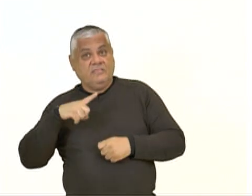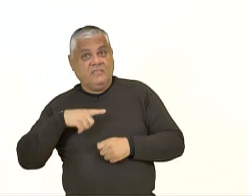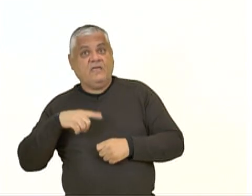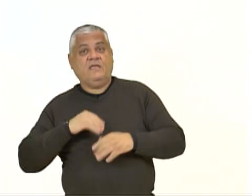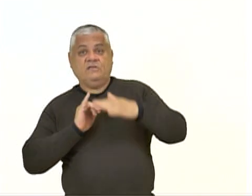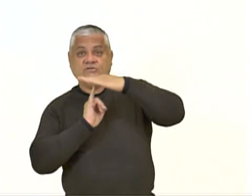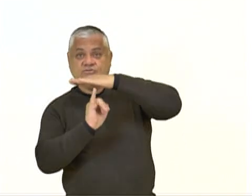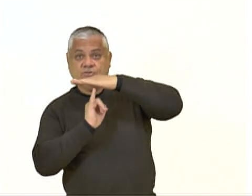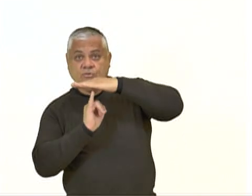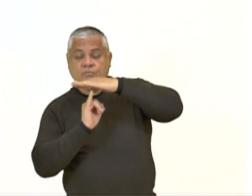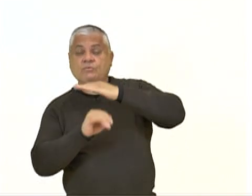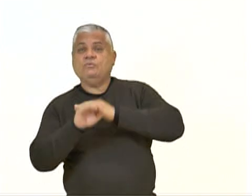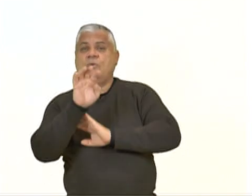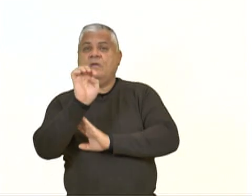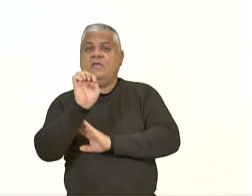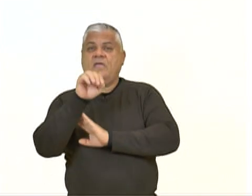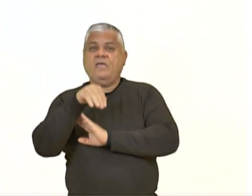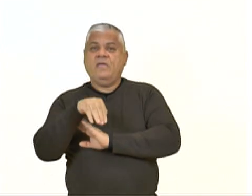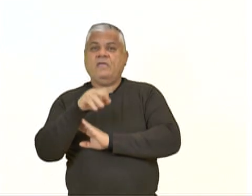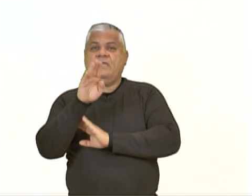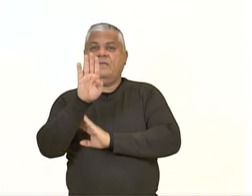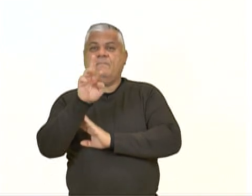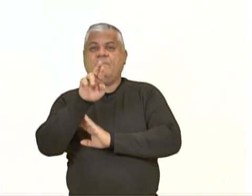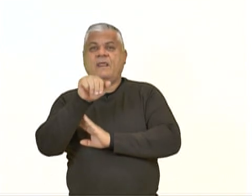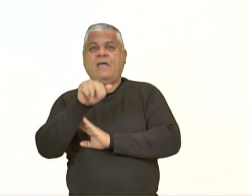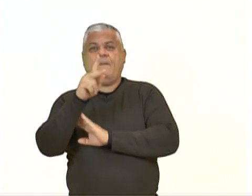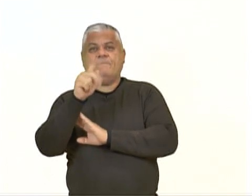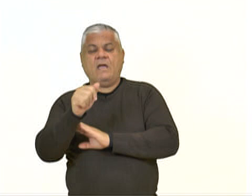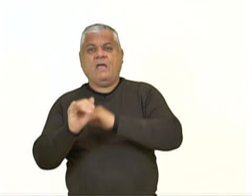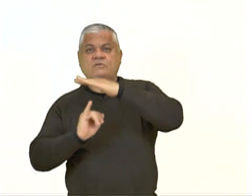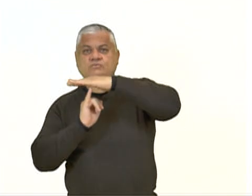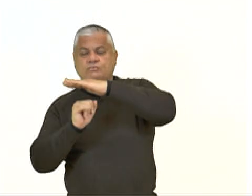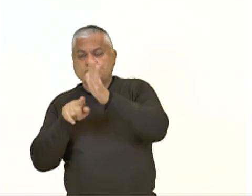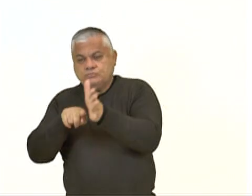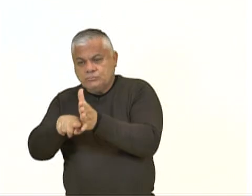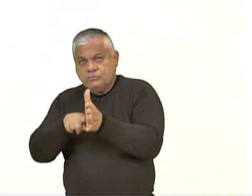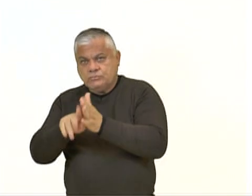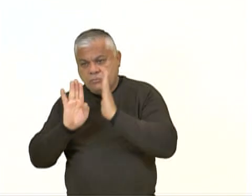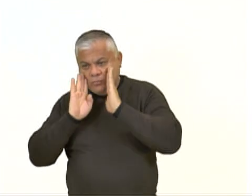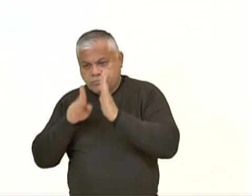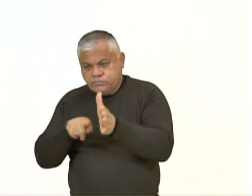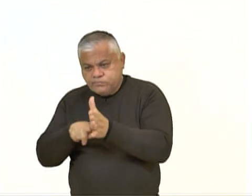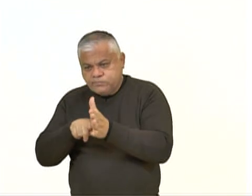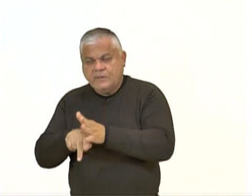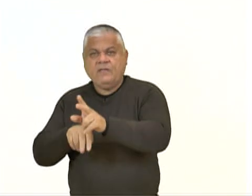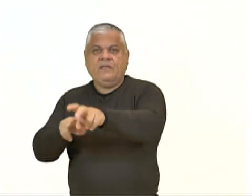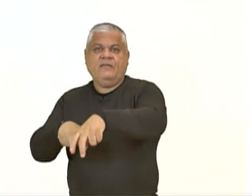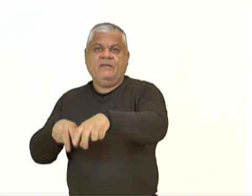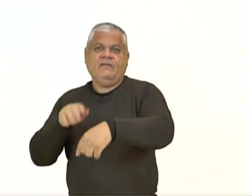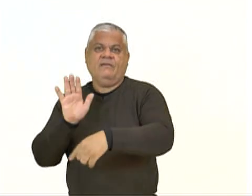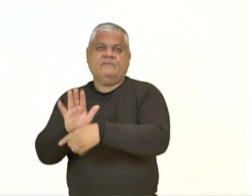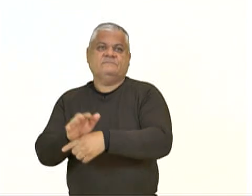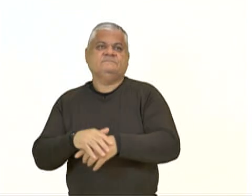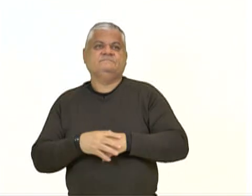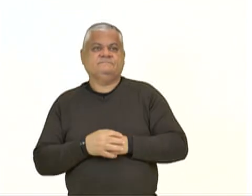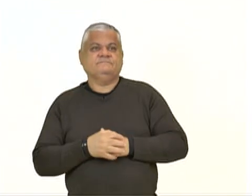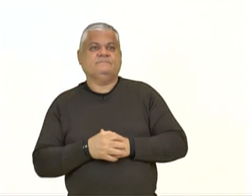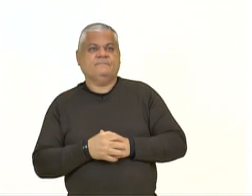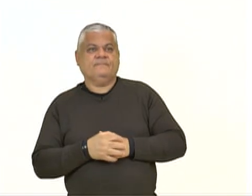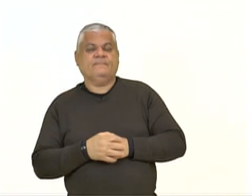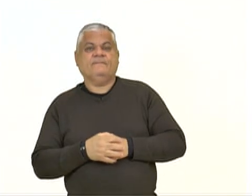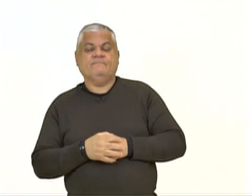como a Embrapa que desenvolvem pesquisas para atender ali a atividade do agronegócio, né? A exemplo